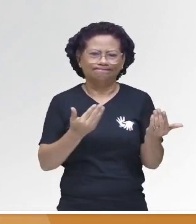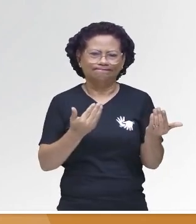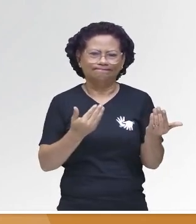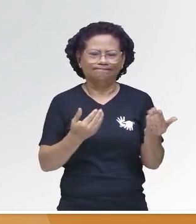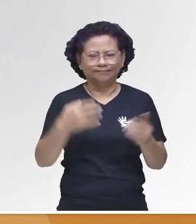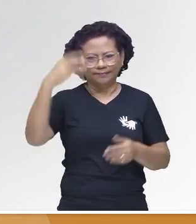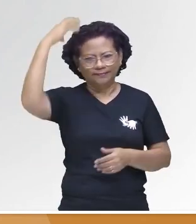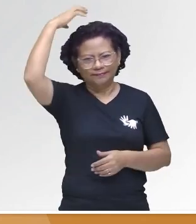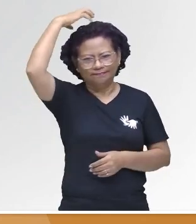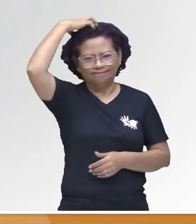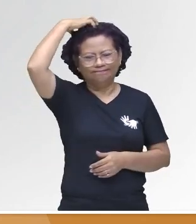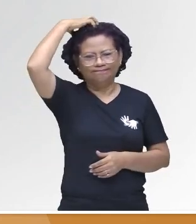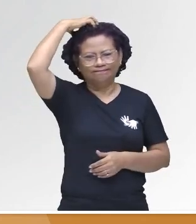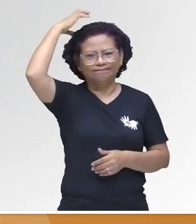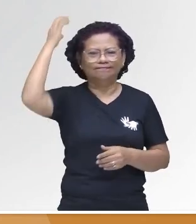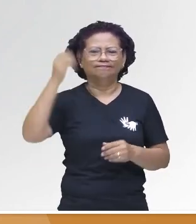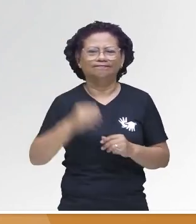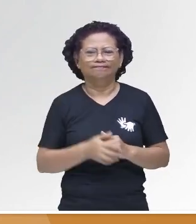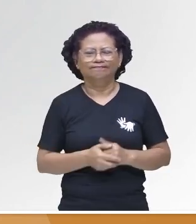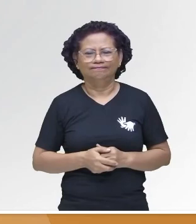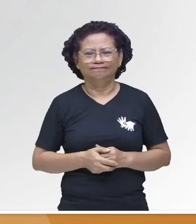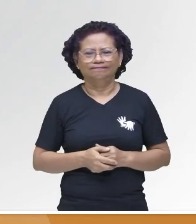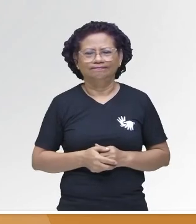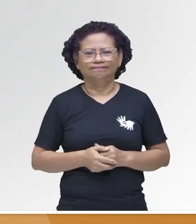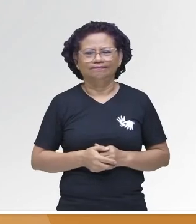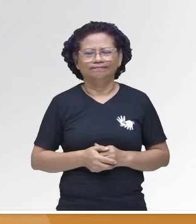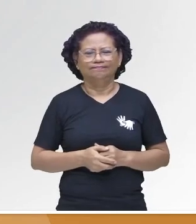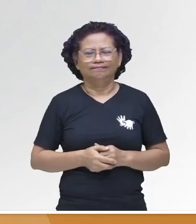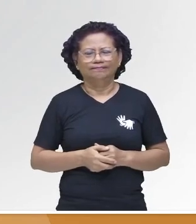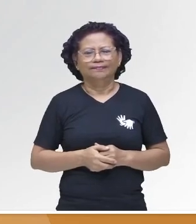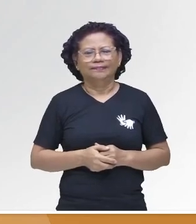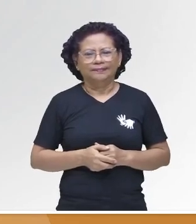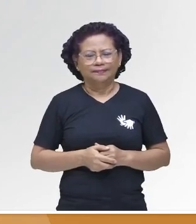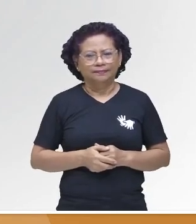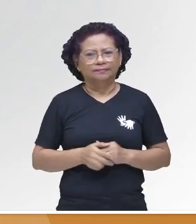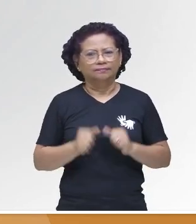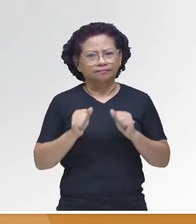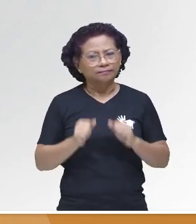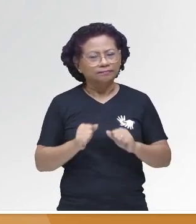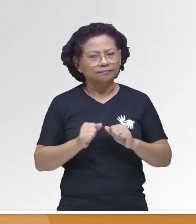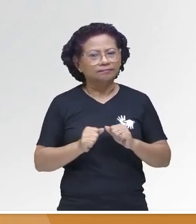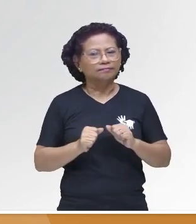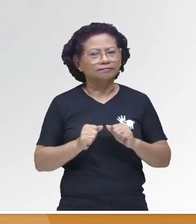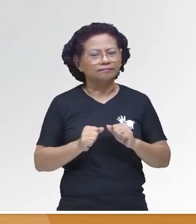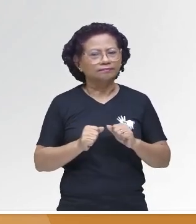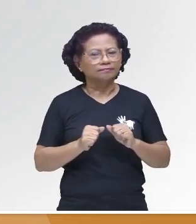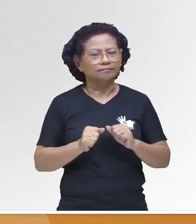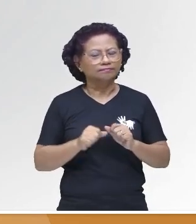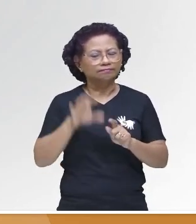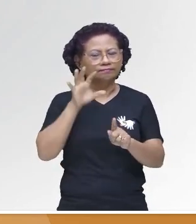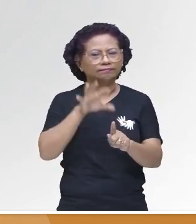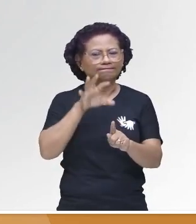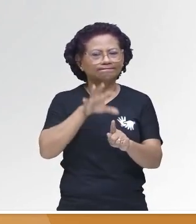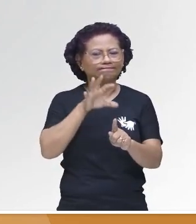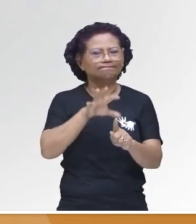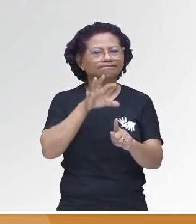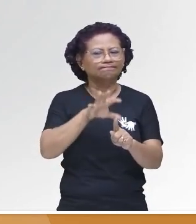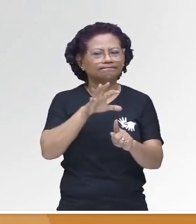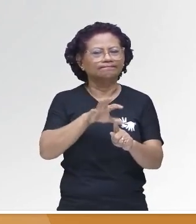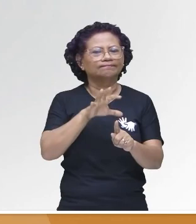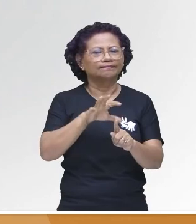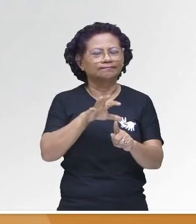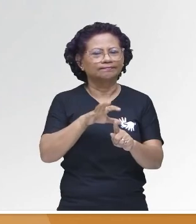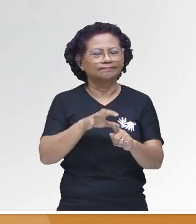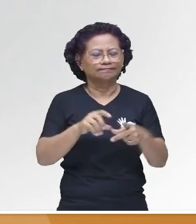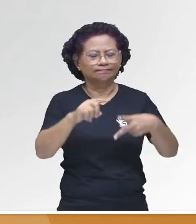ser jovem ainda, ele seria facilmente manipulável. Tanto o Partido Conservador como o Partido Liberal